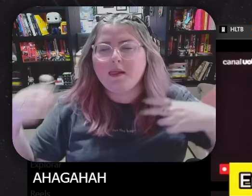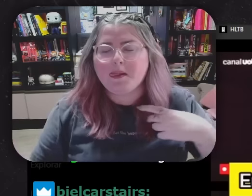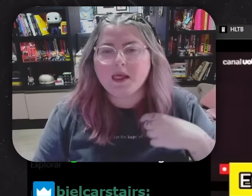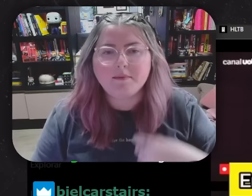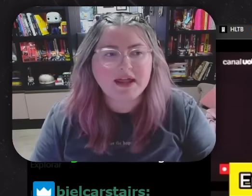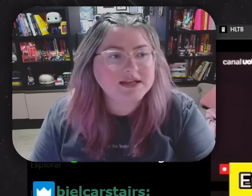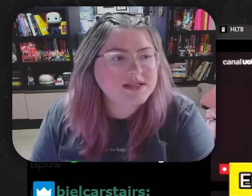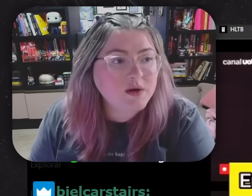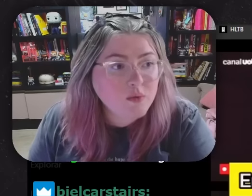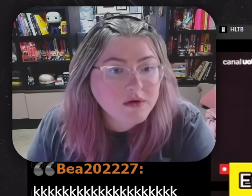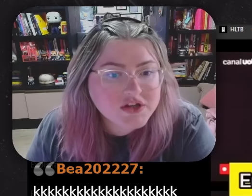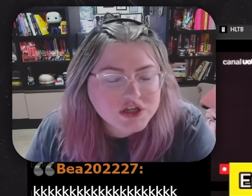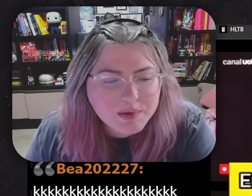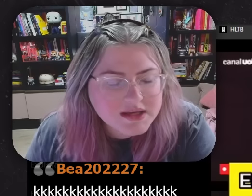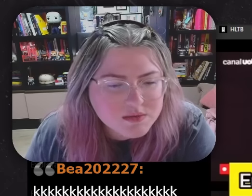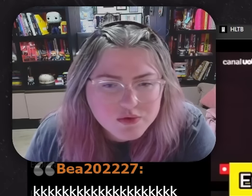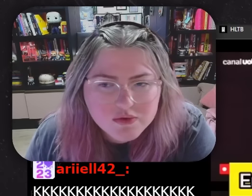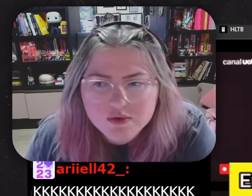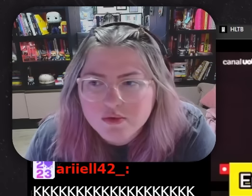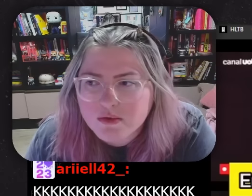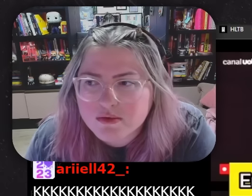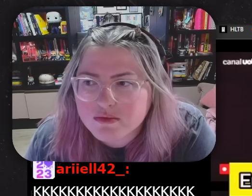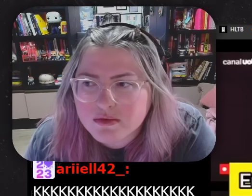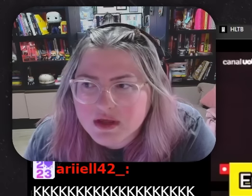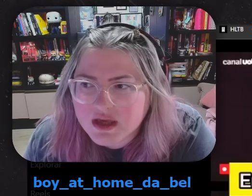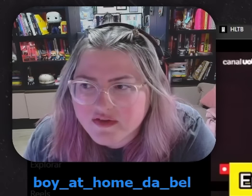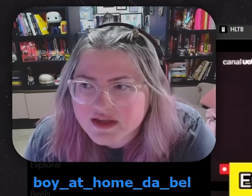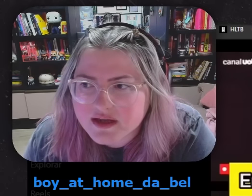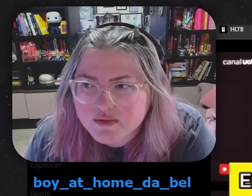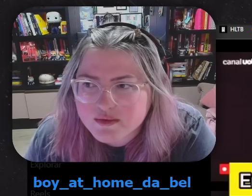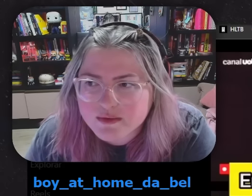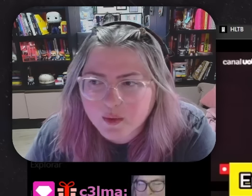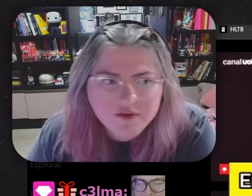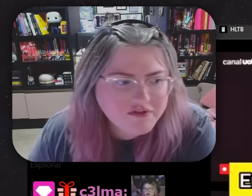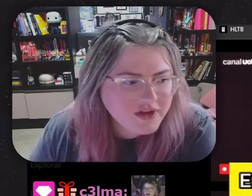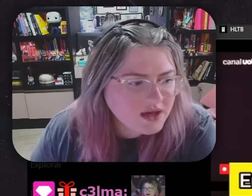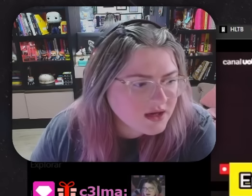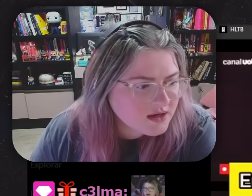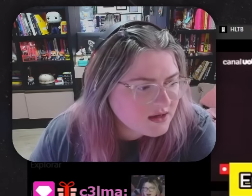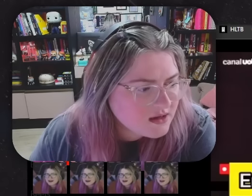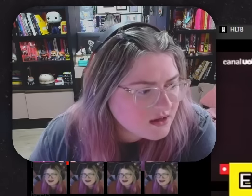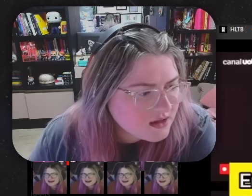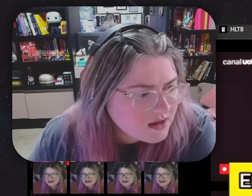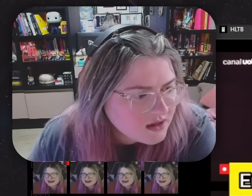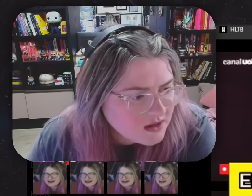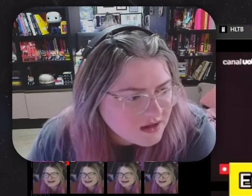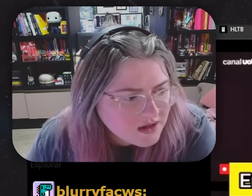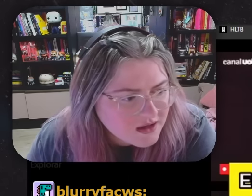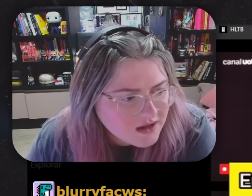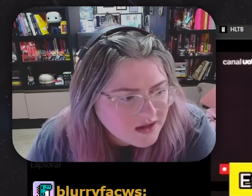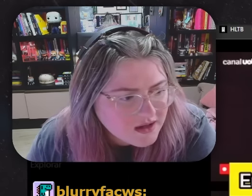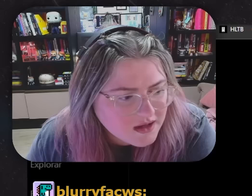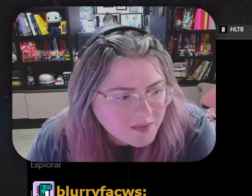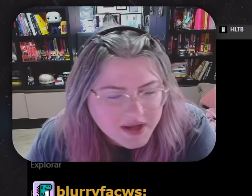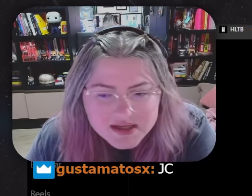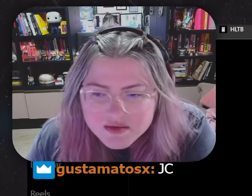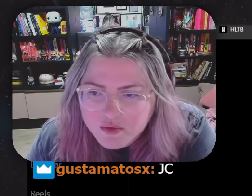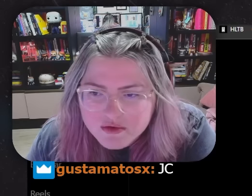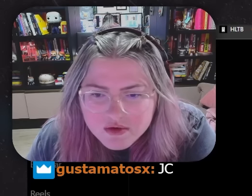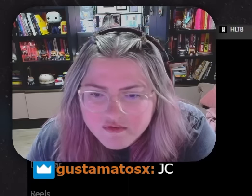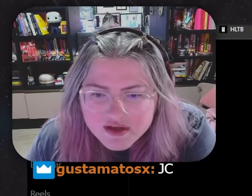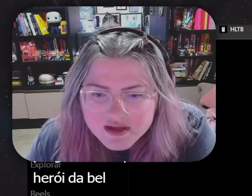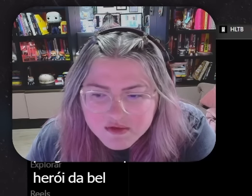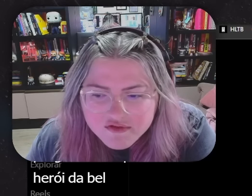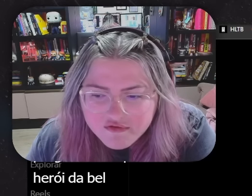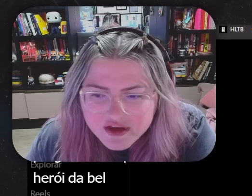dúvida parece eu gente parece muito eu inventando qualquer fanf parece